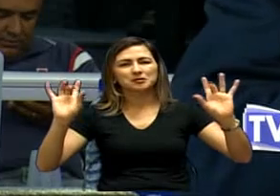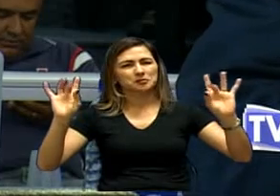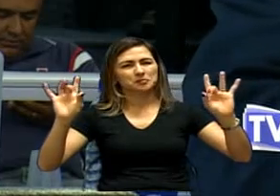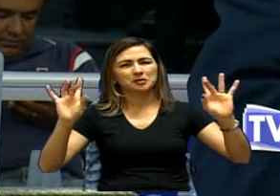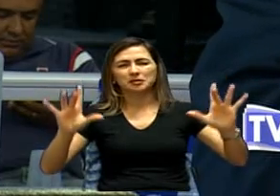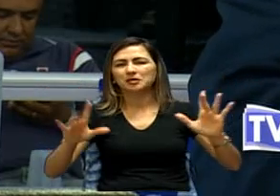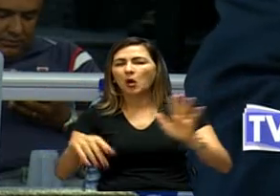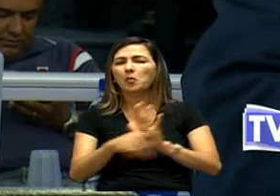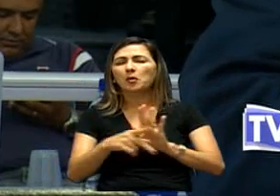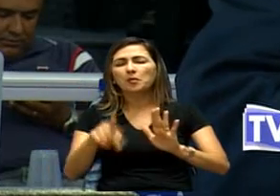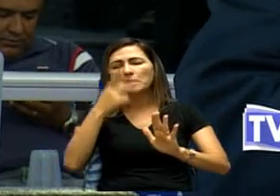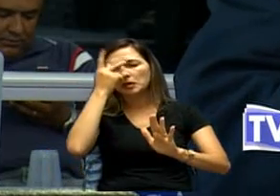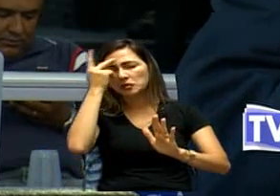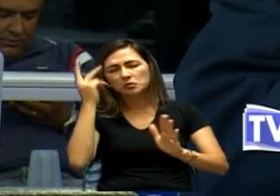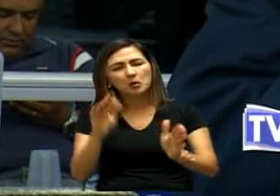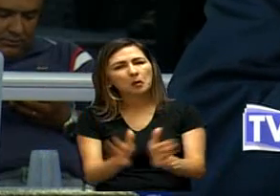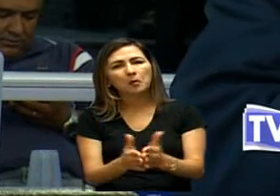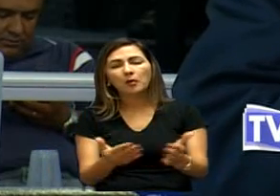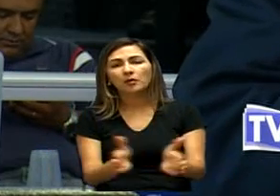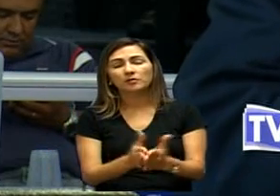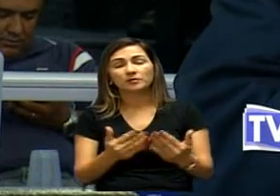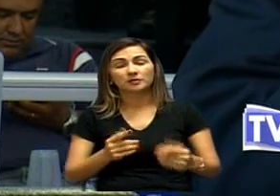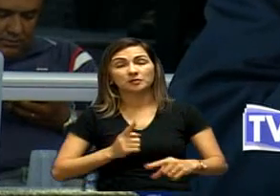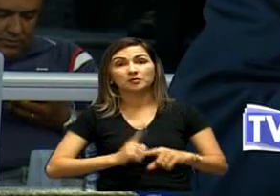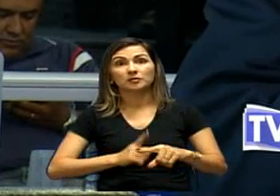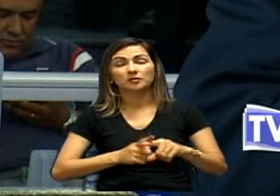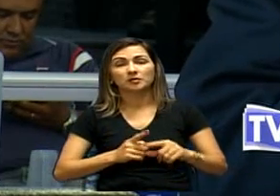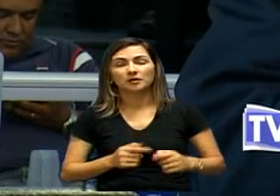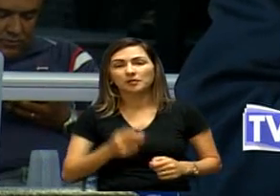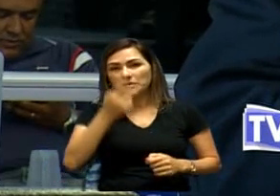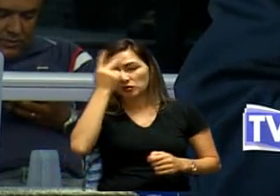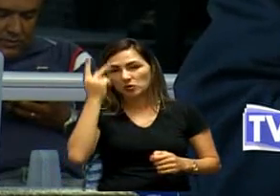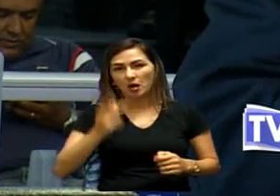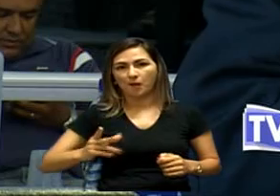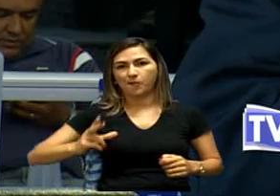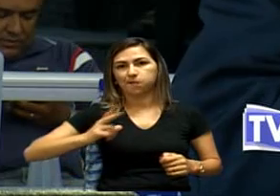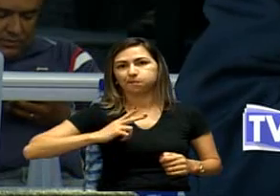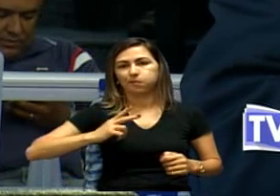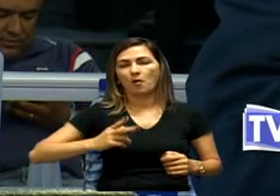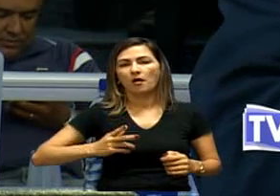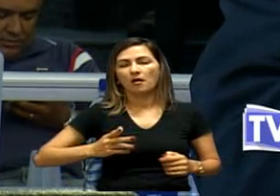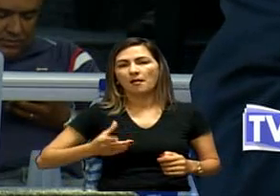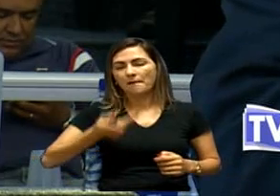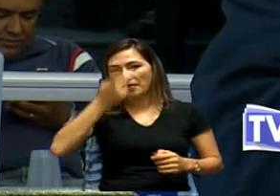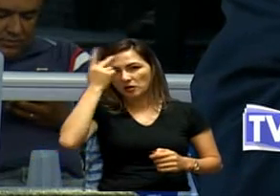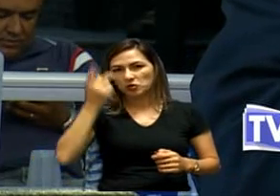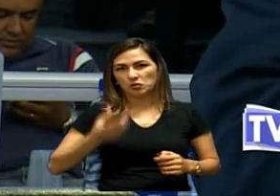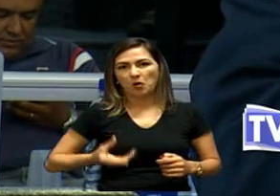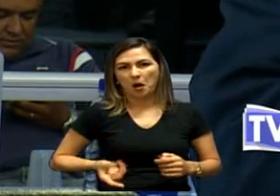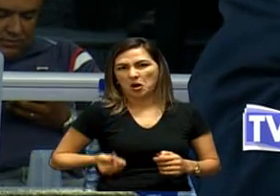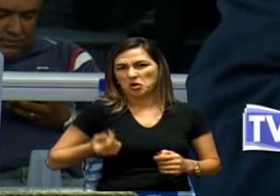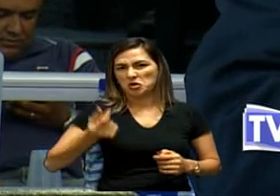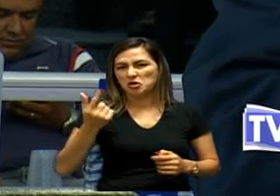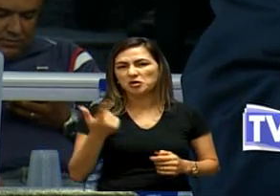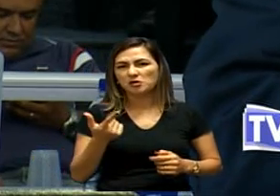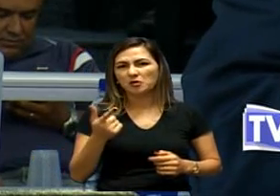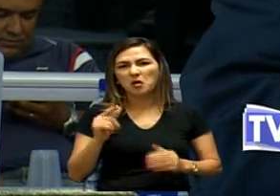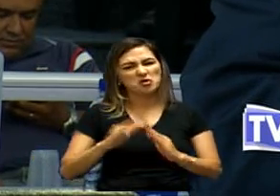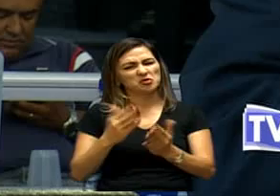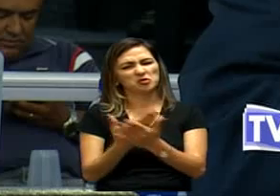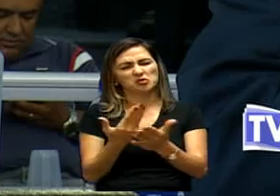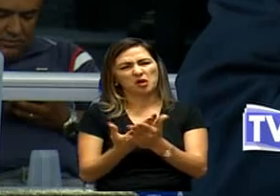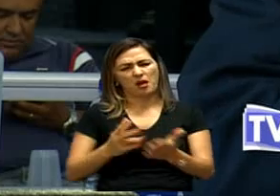mais carente, porque o rico ou aquele que tem uma condição financeira boa, muitas vezes coloca numa escola particular,